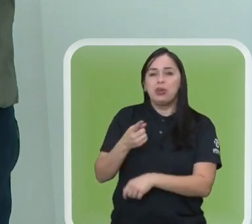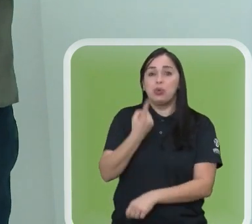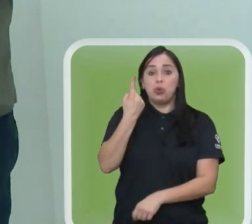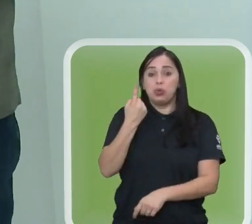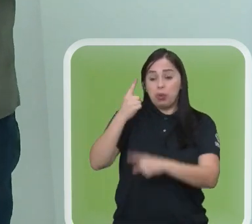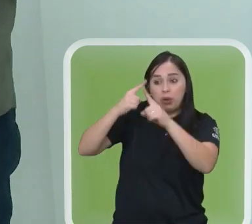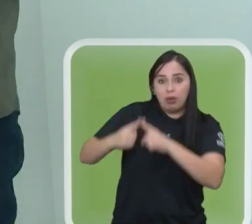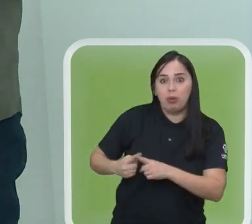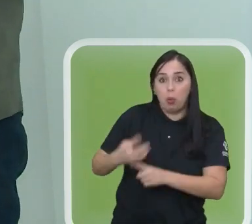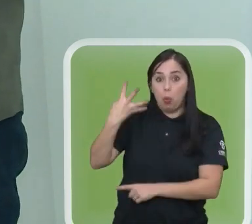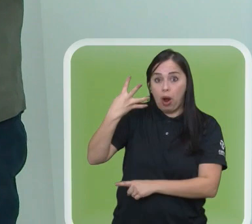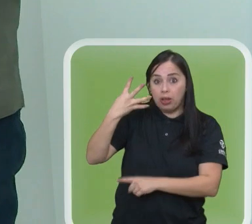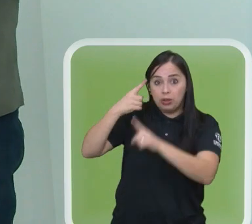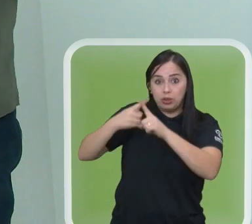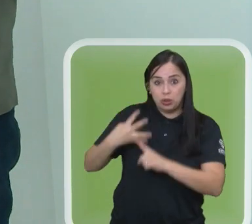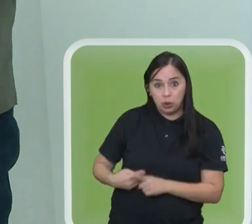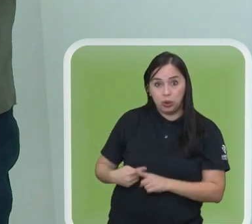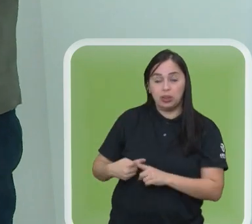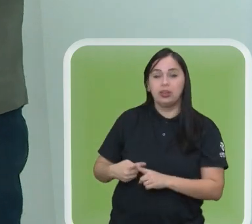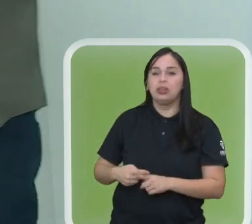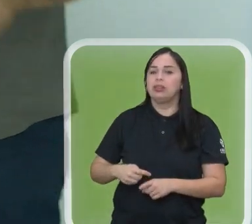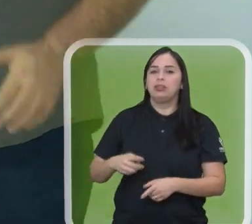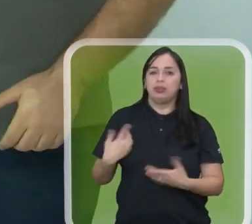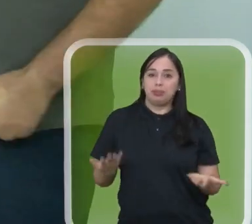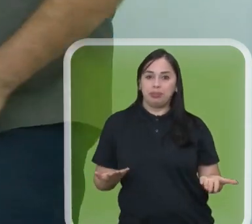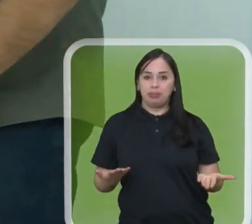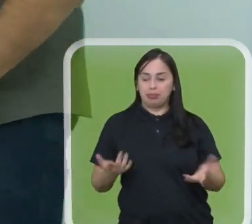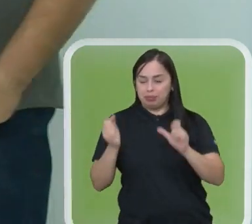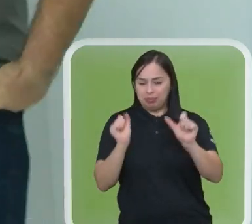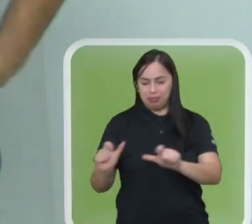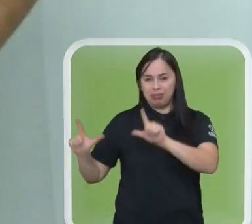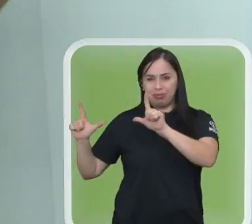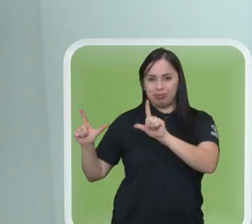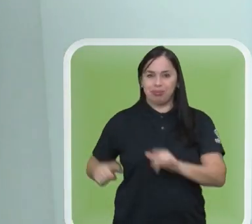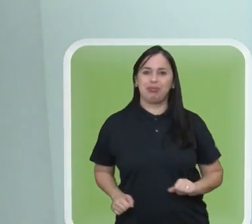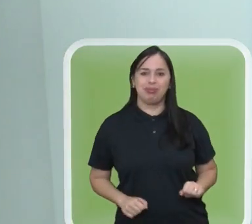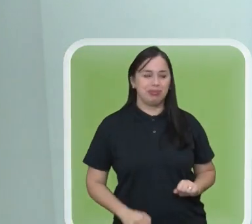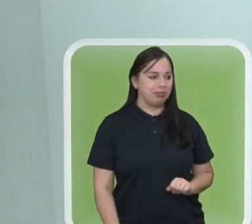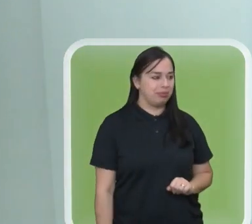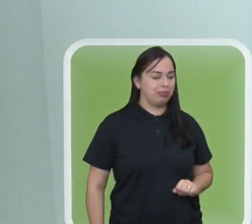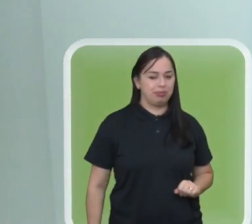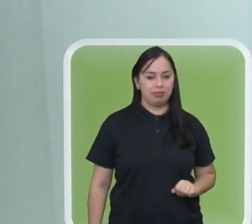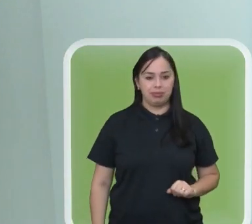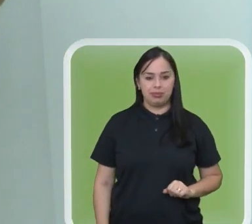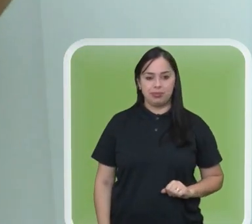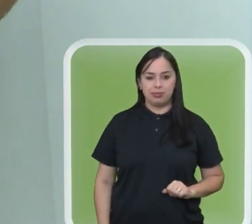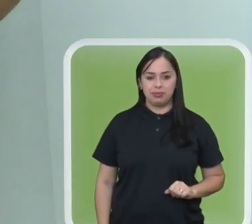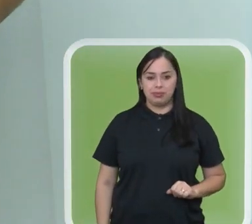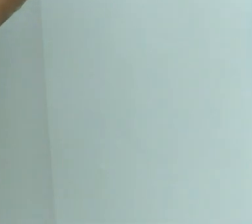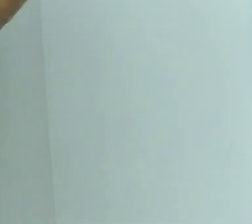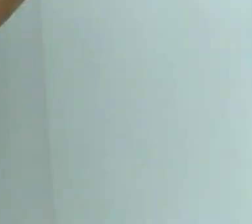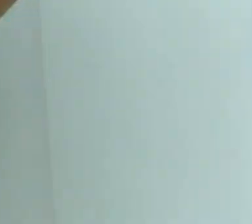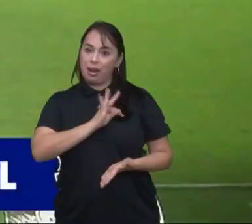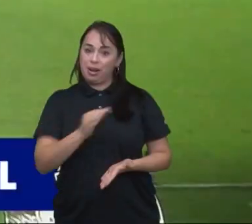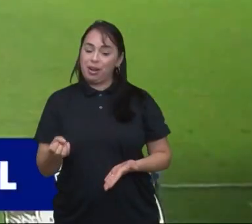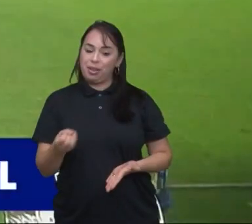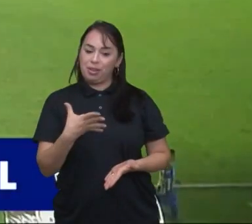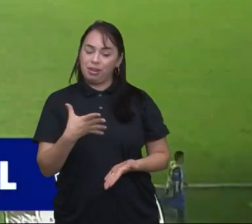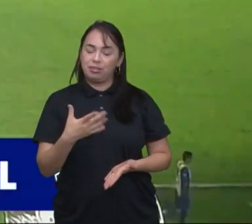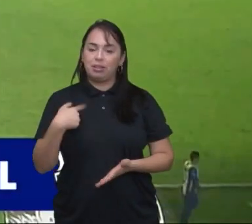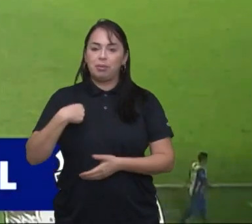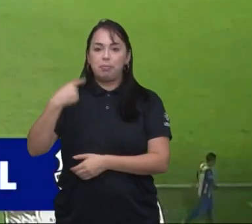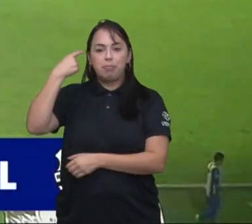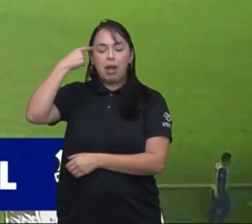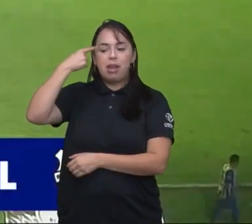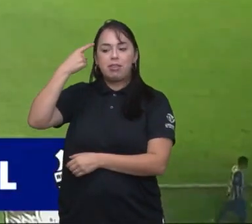últimos 4 jogos do São José na segunda fase. Matheus, coloca na tela. Com Oliveira de técnico, só a vitória